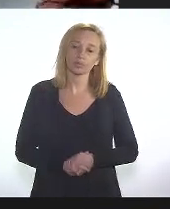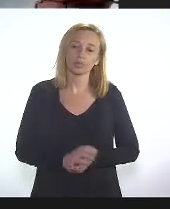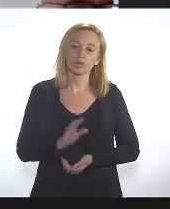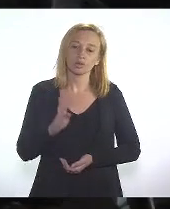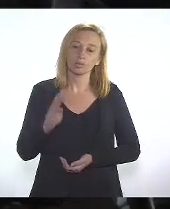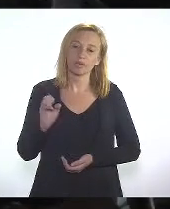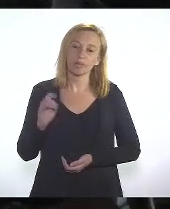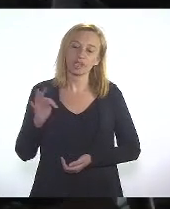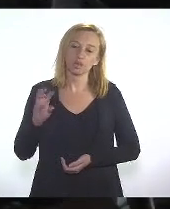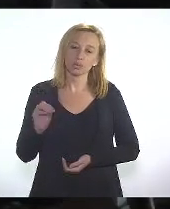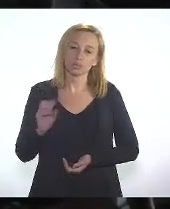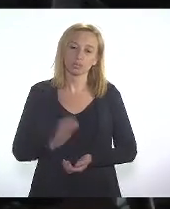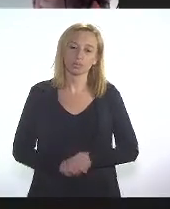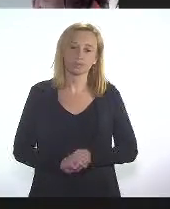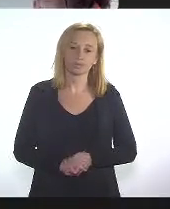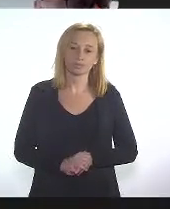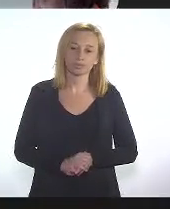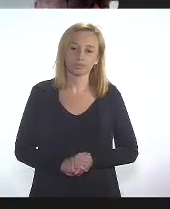Bebeto.